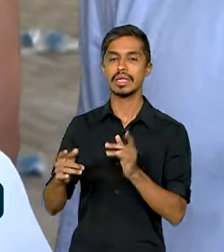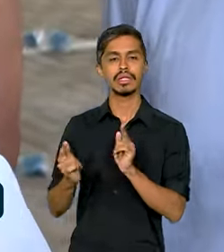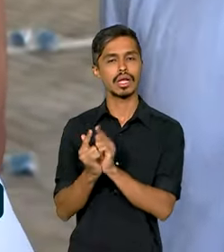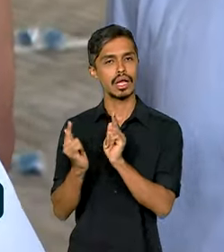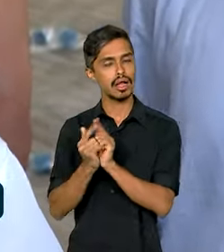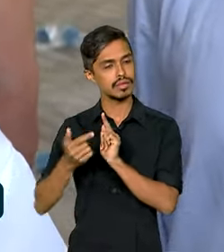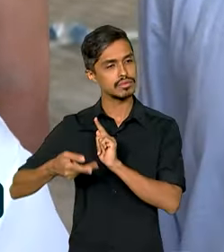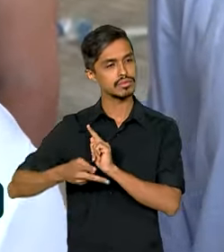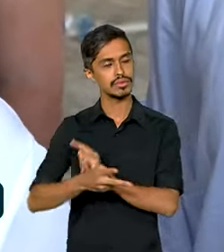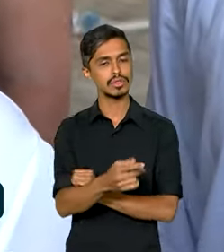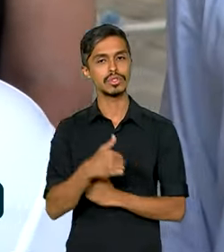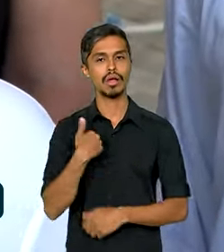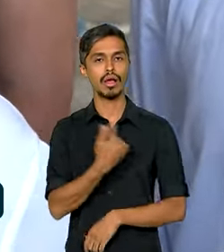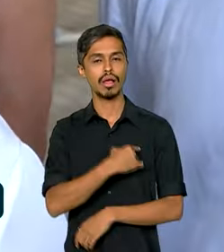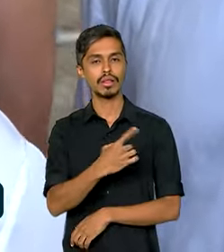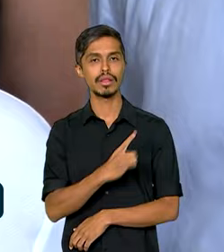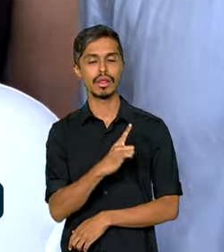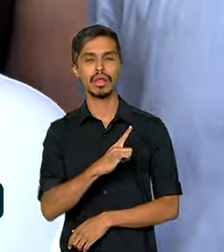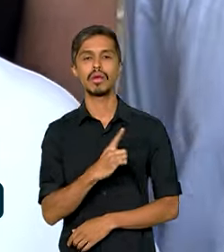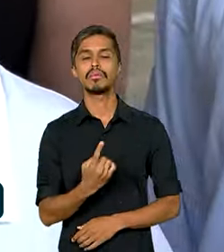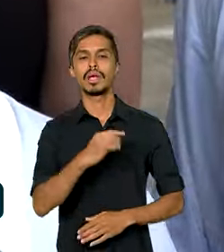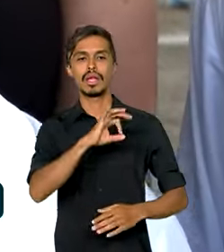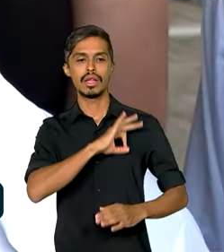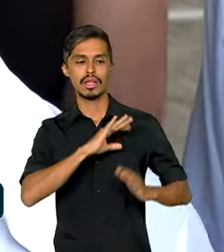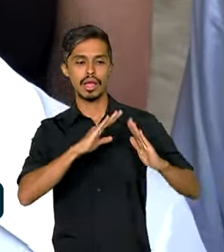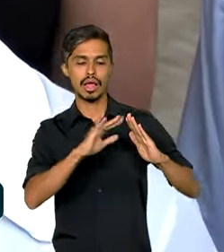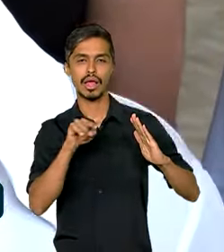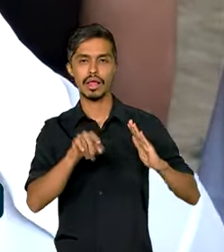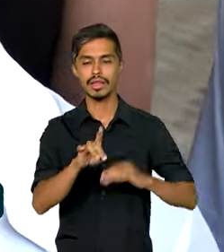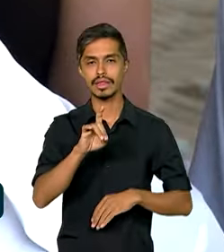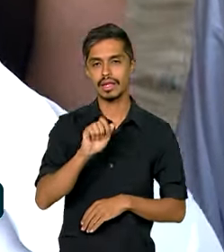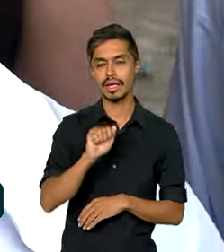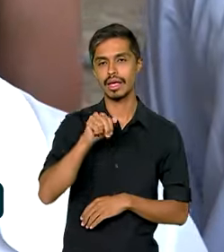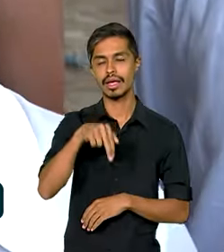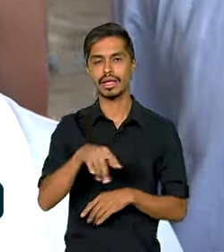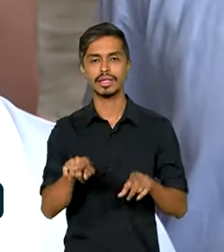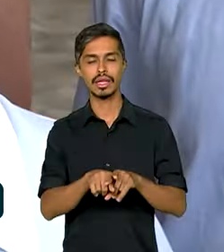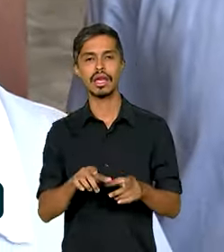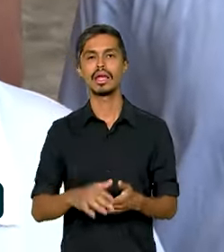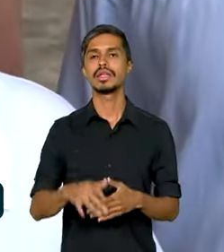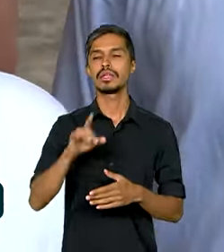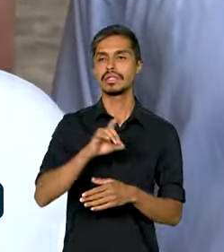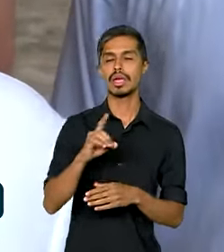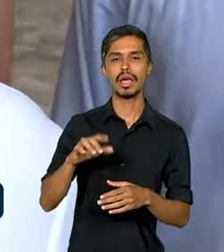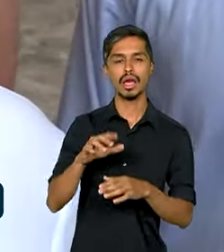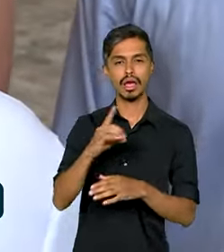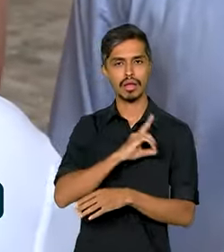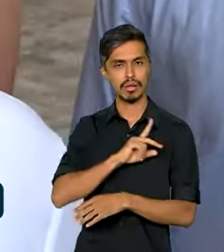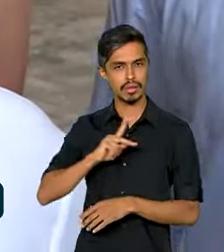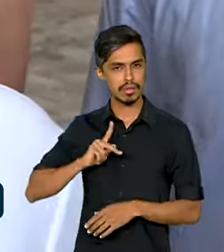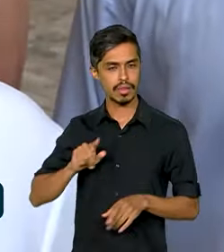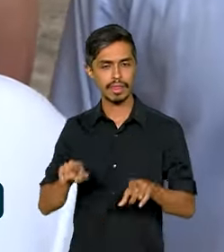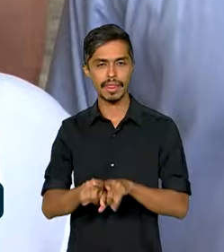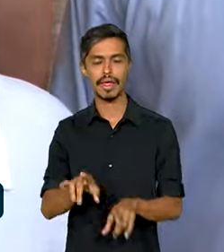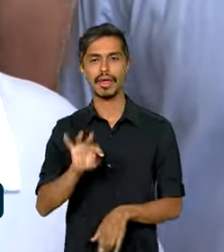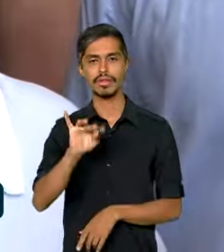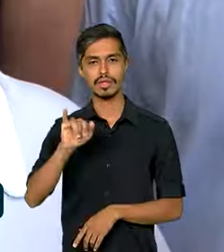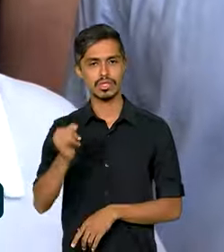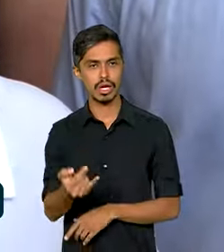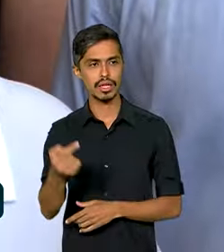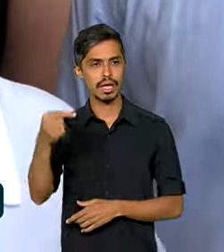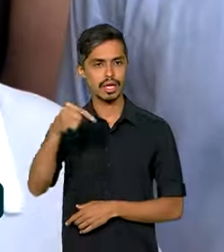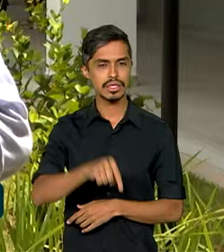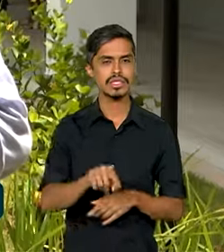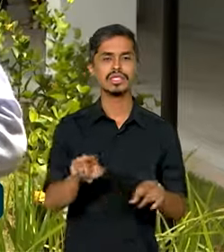atendimento nós vamos ter aqui uma delegacia uma Dean nós temos a ronda Maria da Penha nós temos a Defensoria Pública nós temos o TJ aqui né